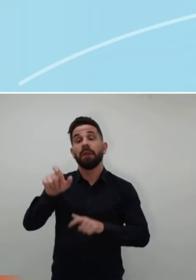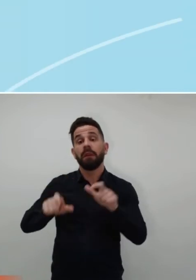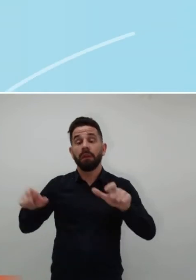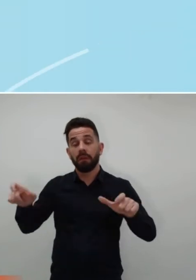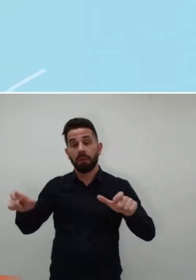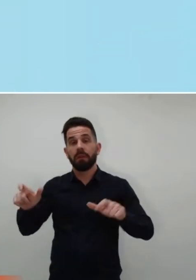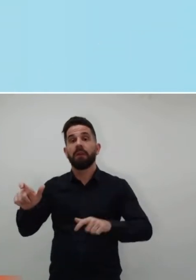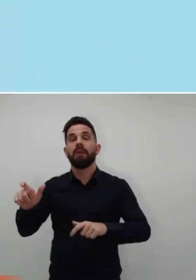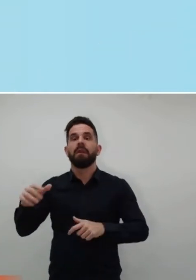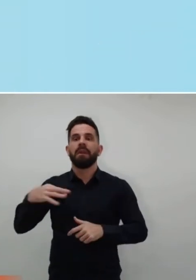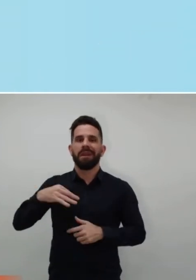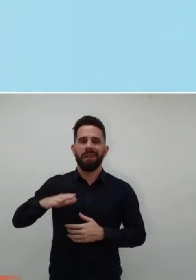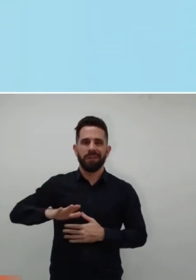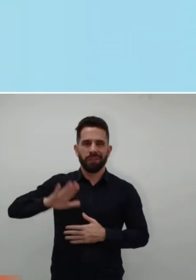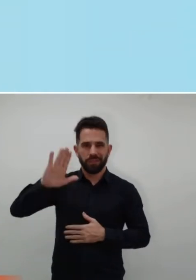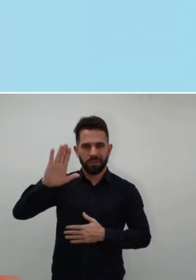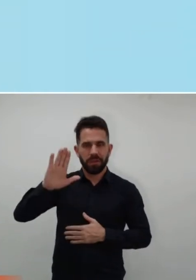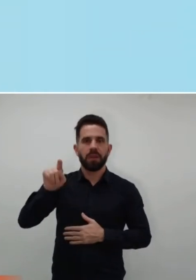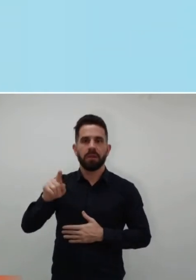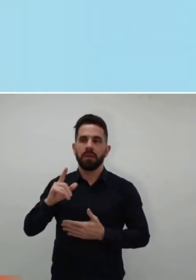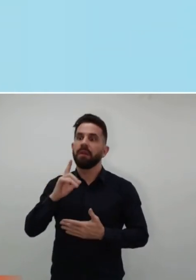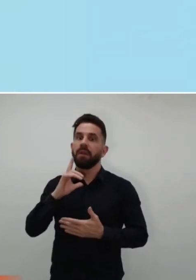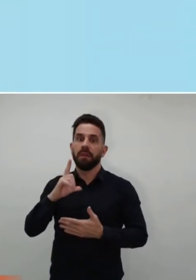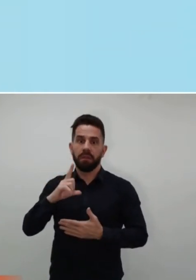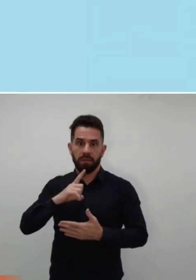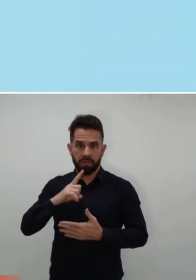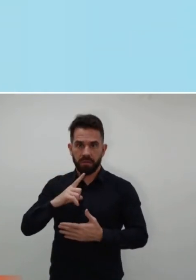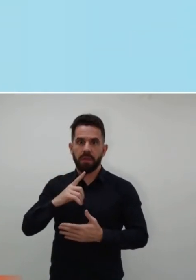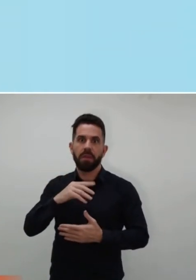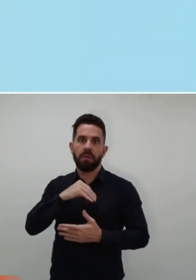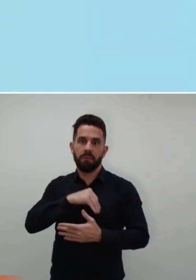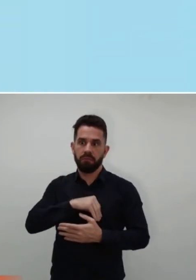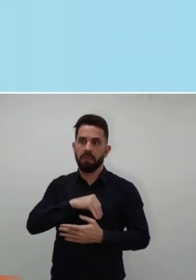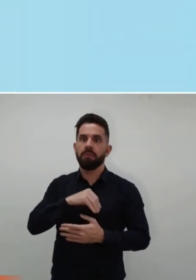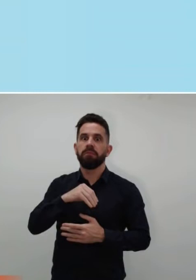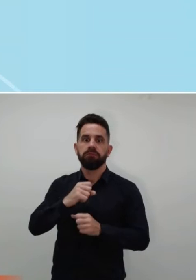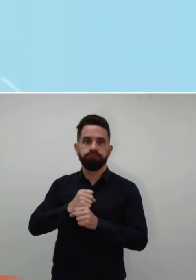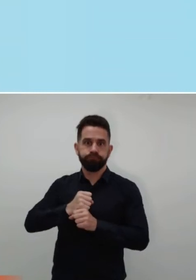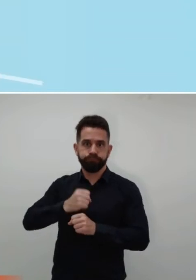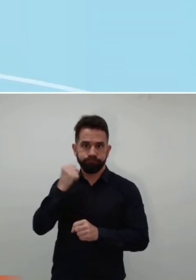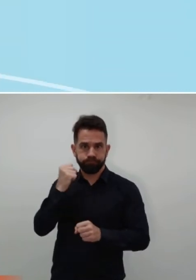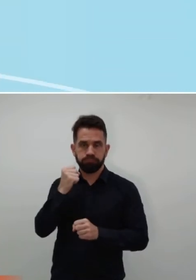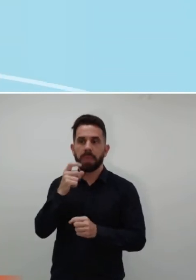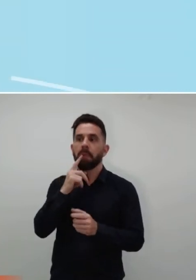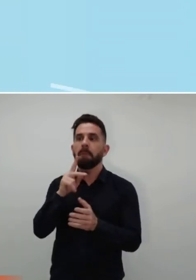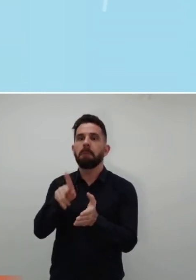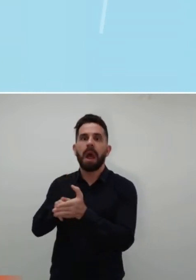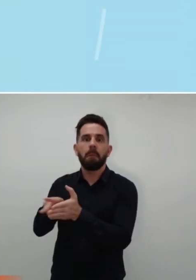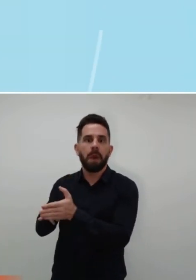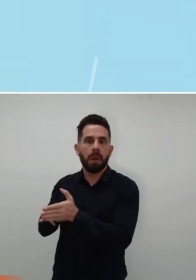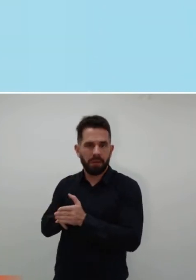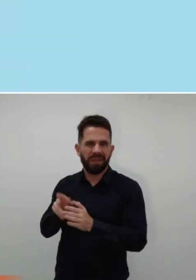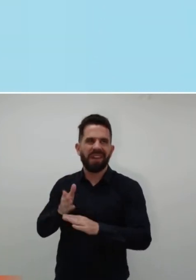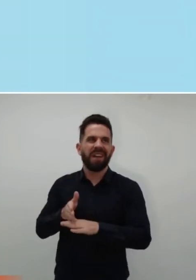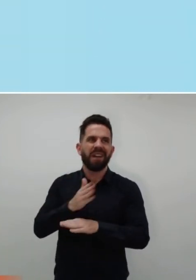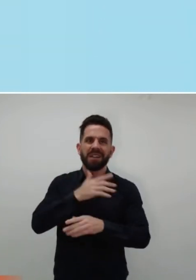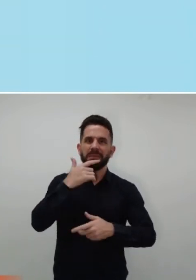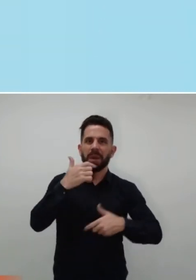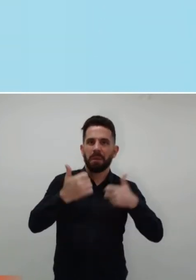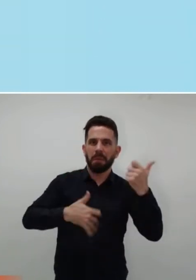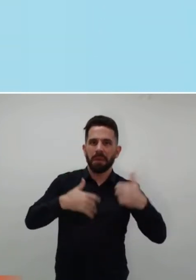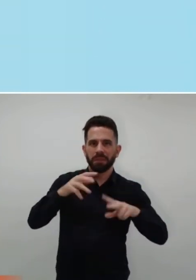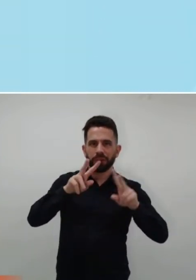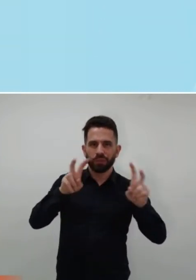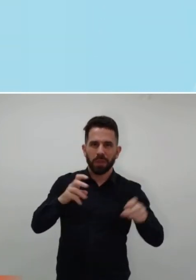um patrimônio multimilionário. A gente estava falando lá em cima, né? Agora há pouco sobre os milionários e bilionários. São mais